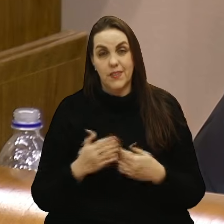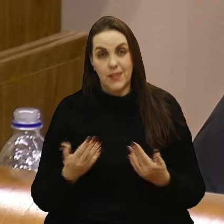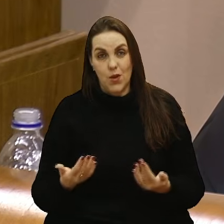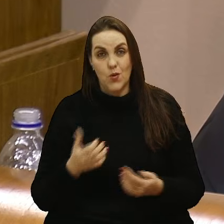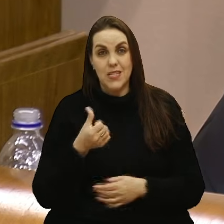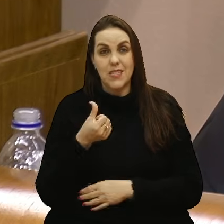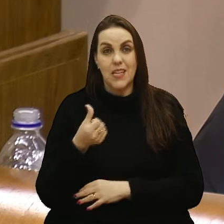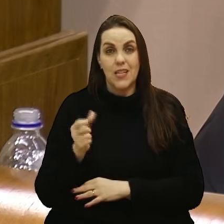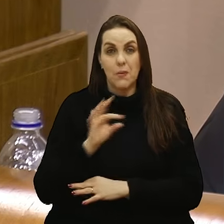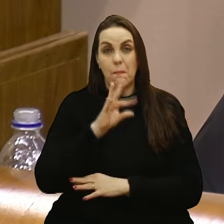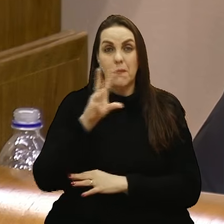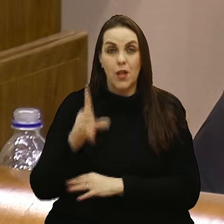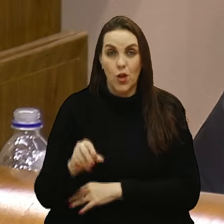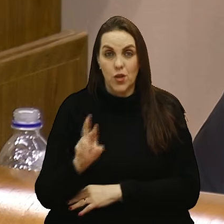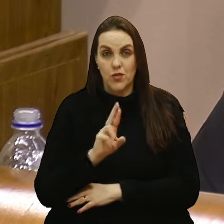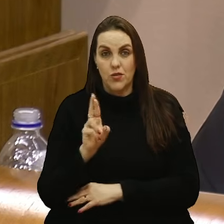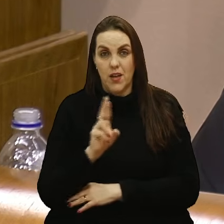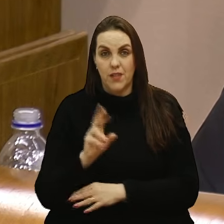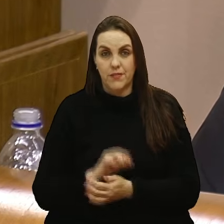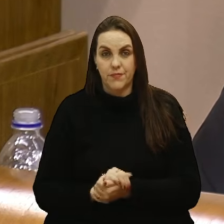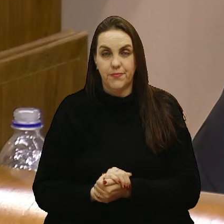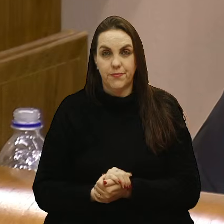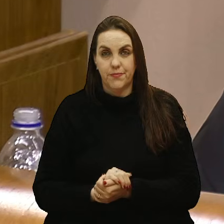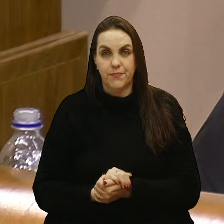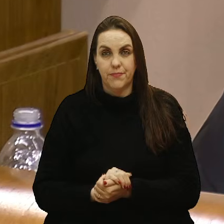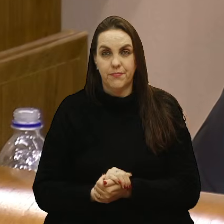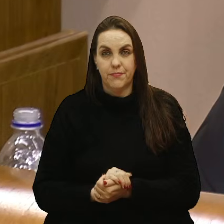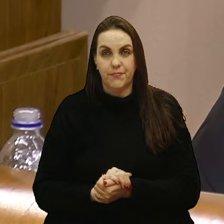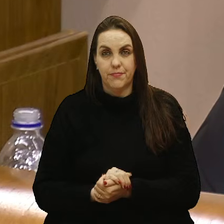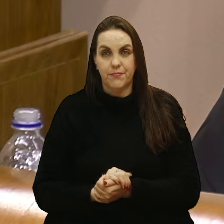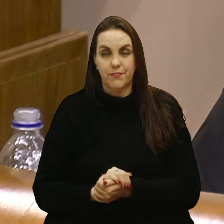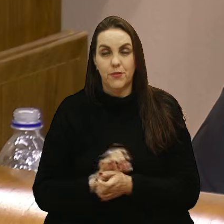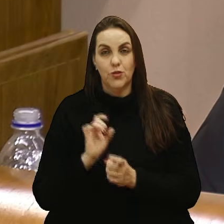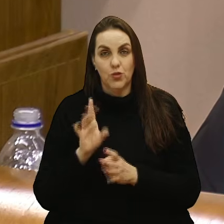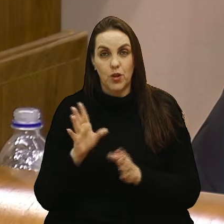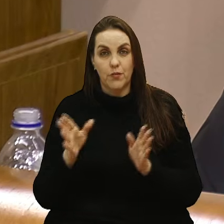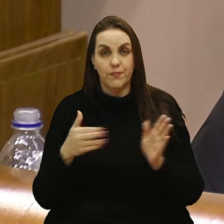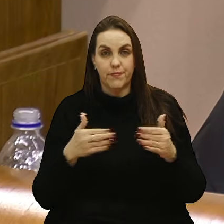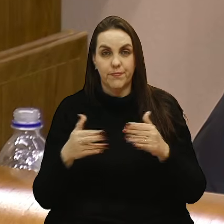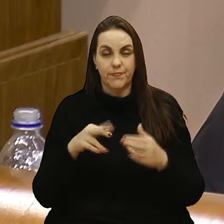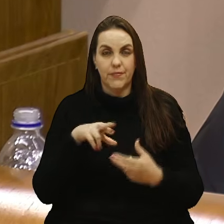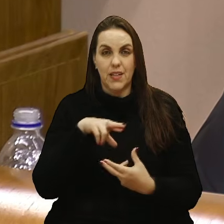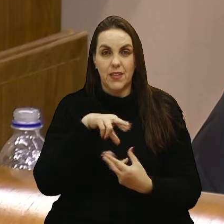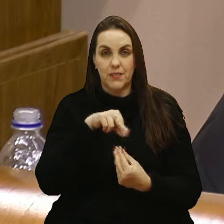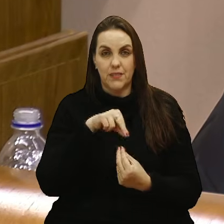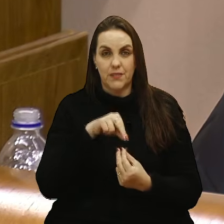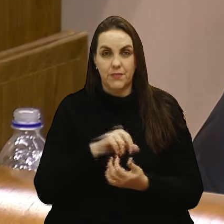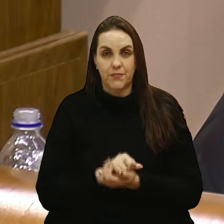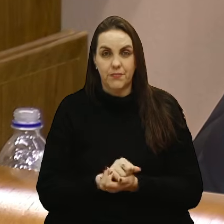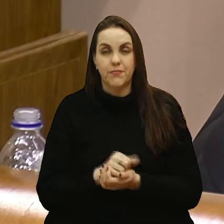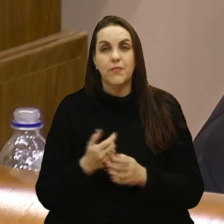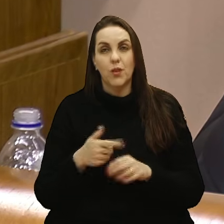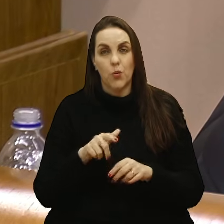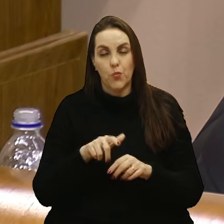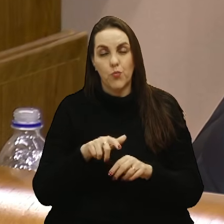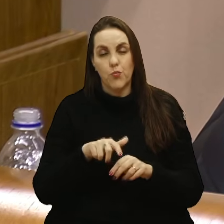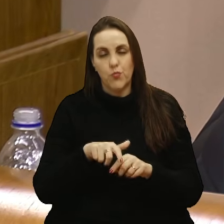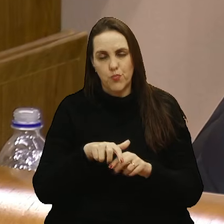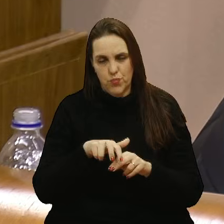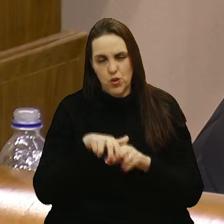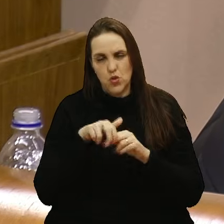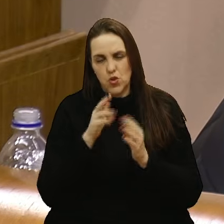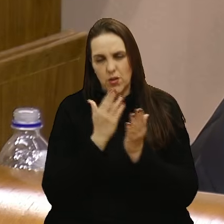6 milhões de reais, só para o container seletivo. Mas isso nós estamos estudando, sim, vereador Iago.